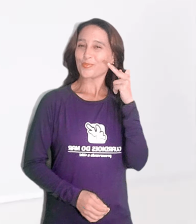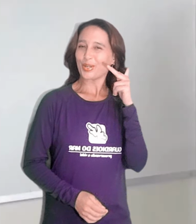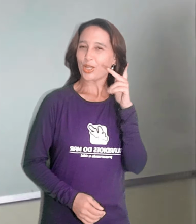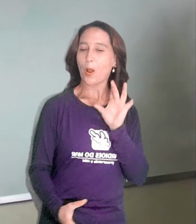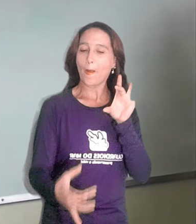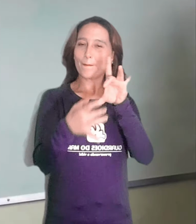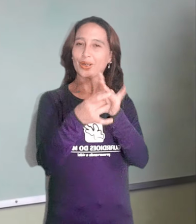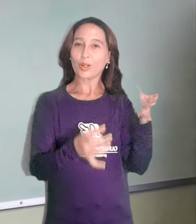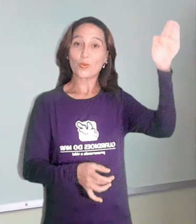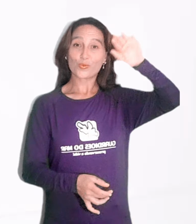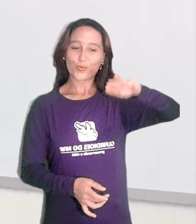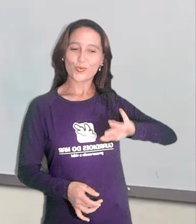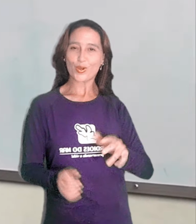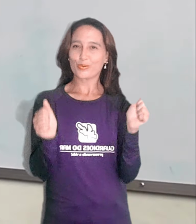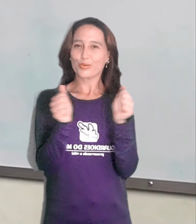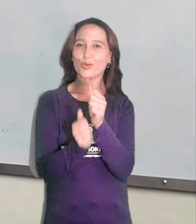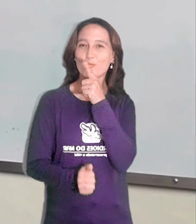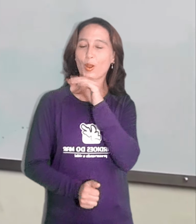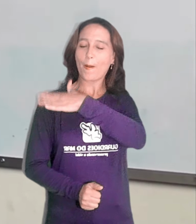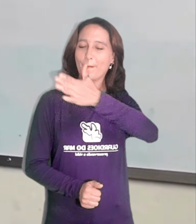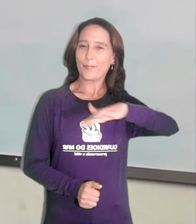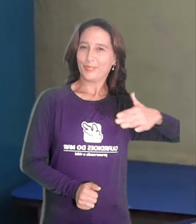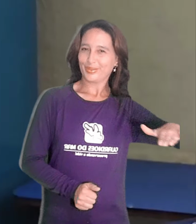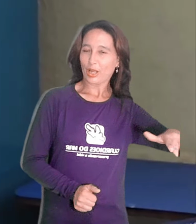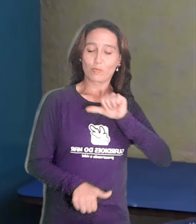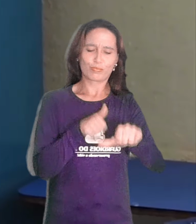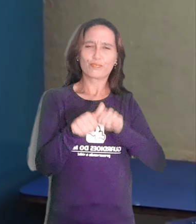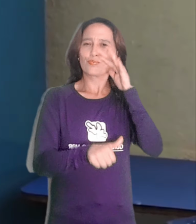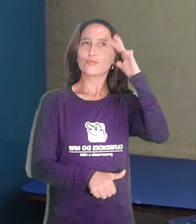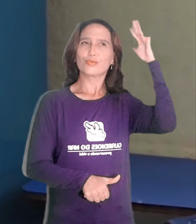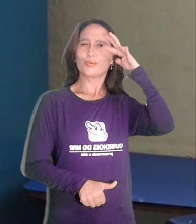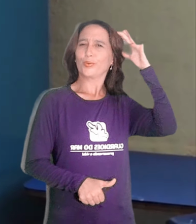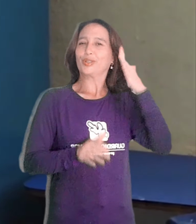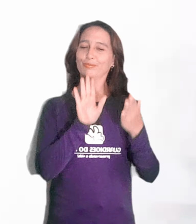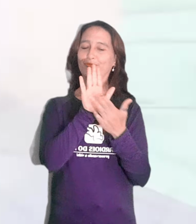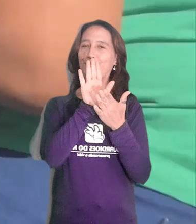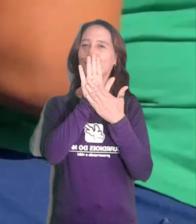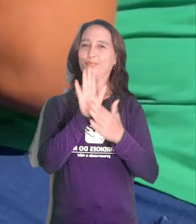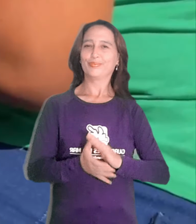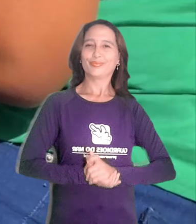Esta é uma história que conecta a serra ao mar, transformando sonhos em ação.